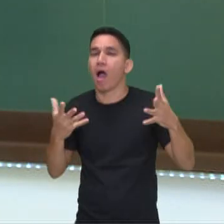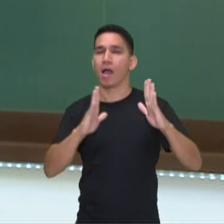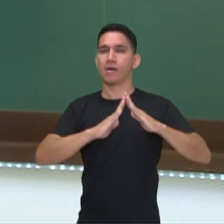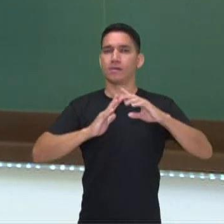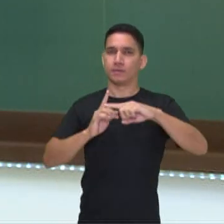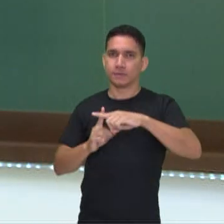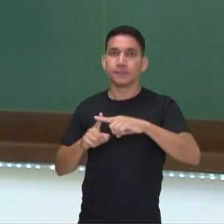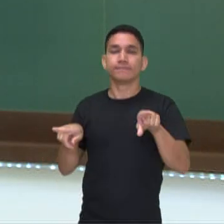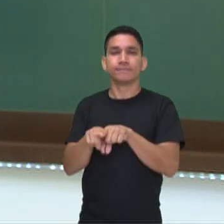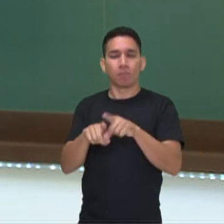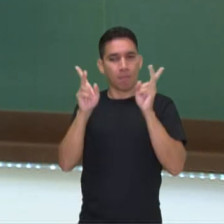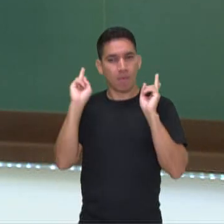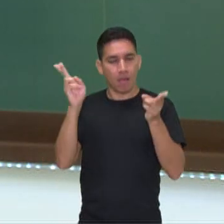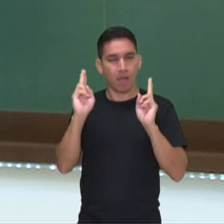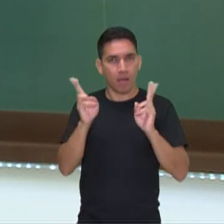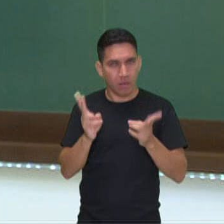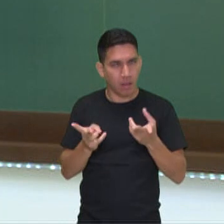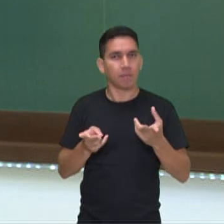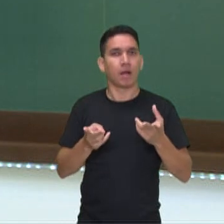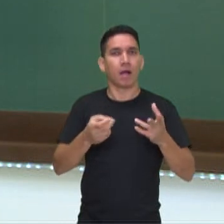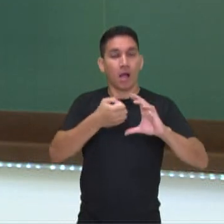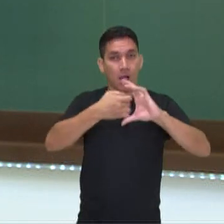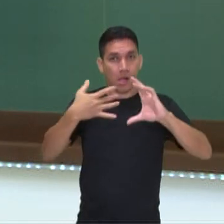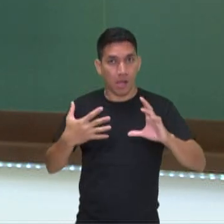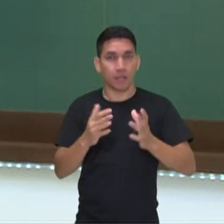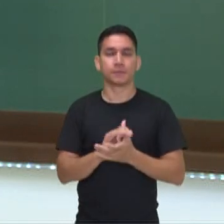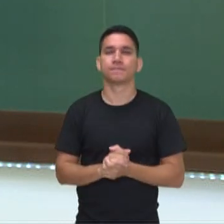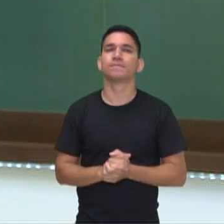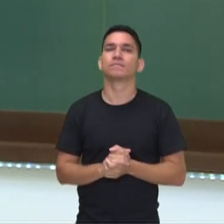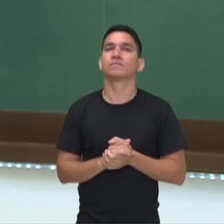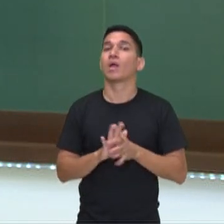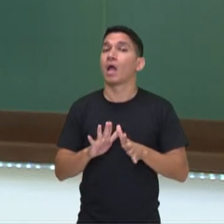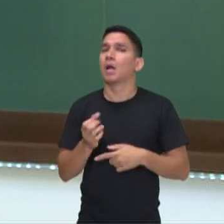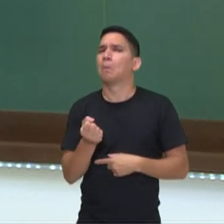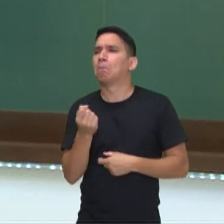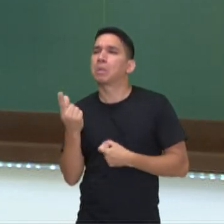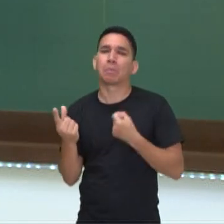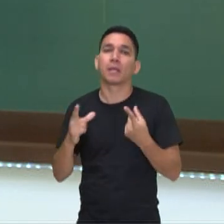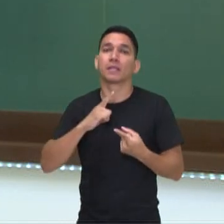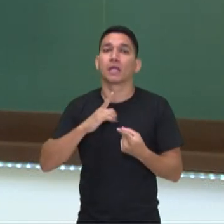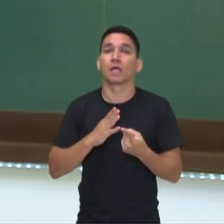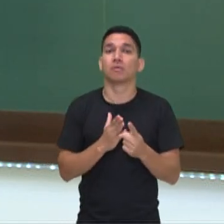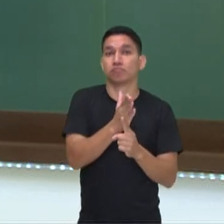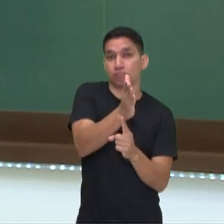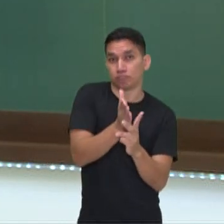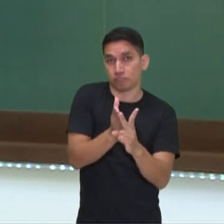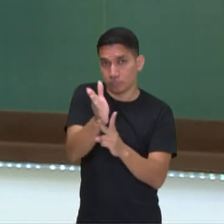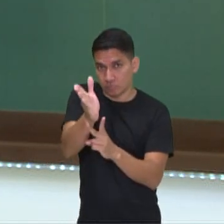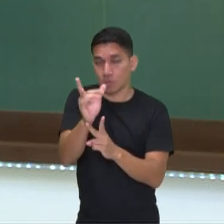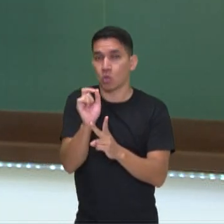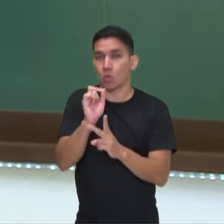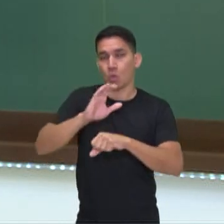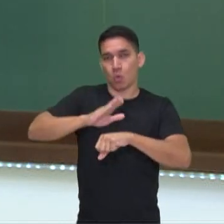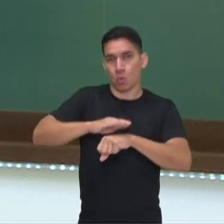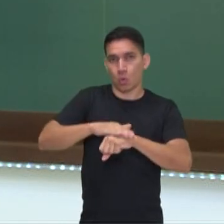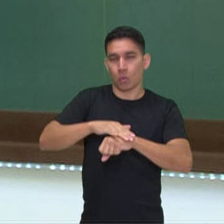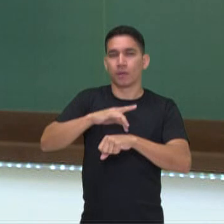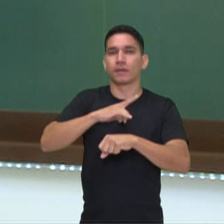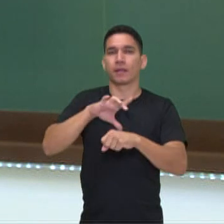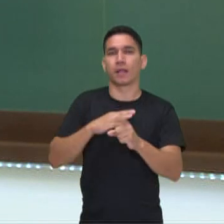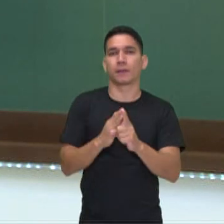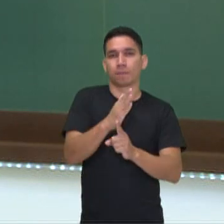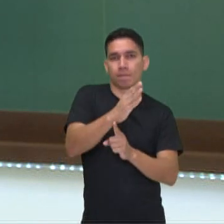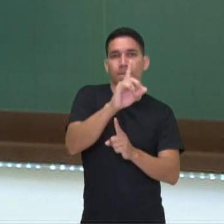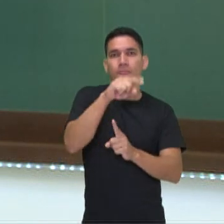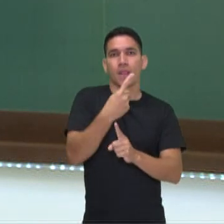mesma caracterização no resto do país. Embora houvesse dois ciclos, dois momentos, né? Um momento